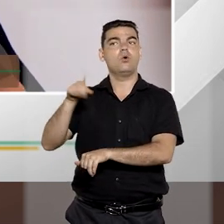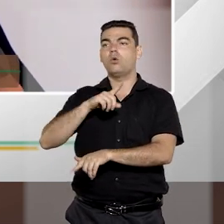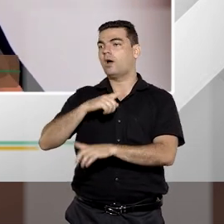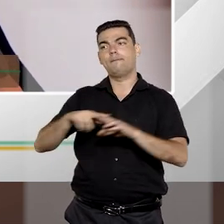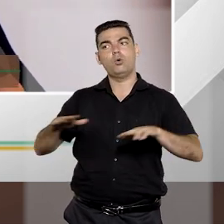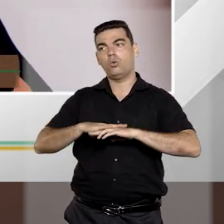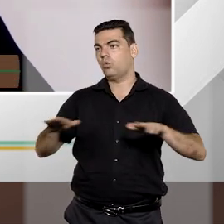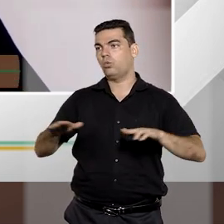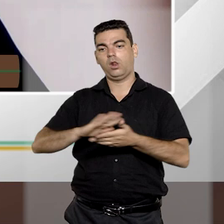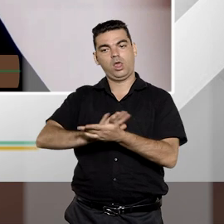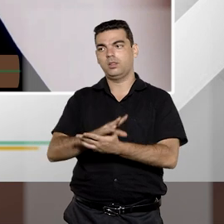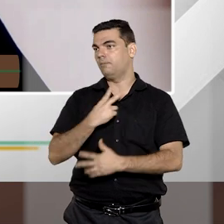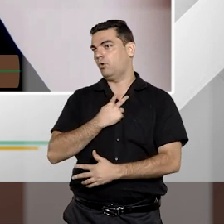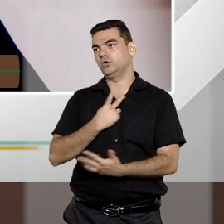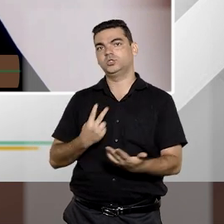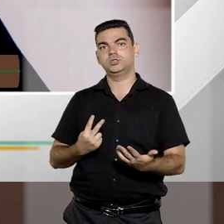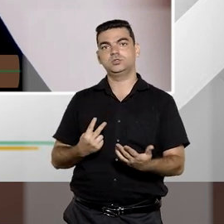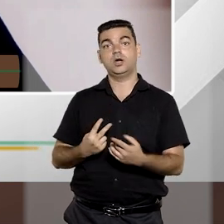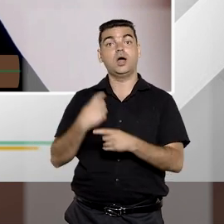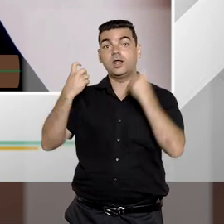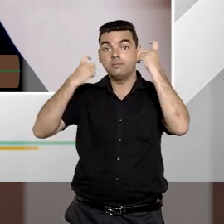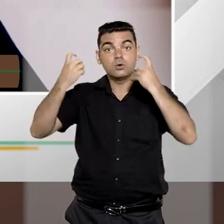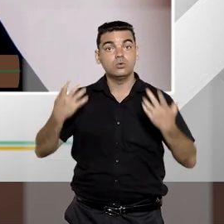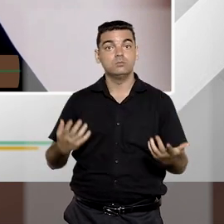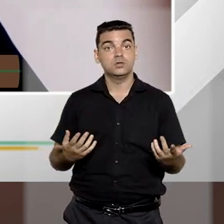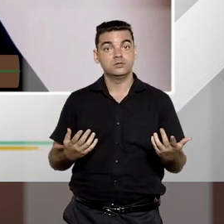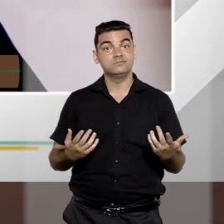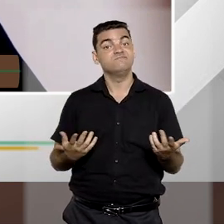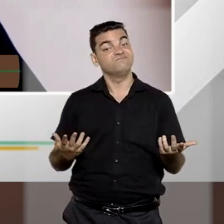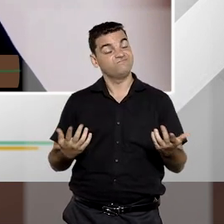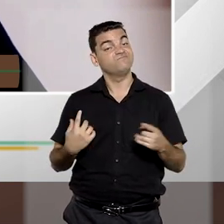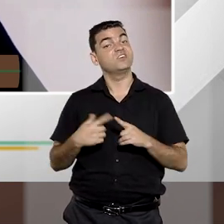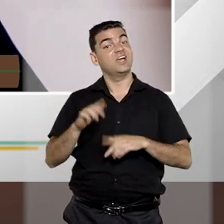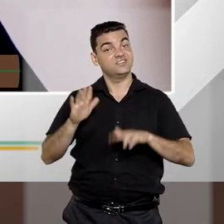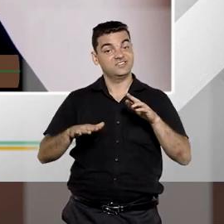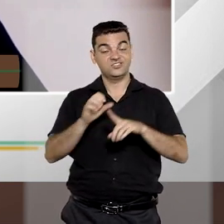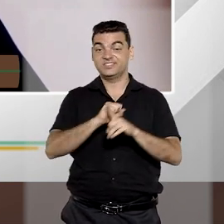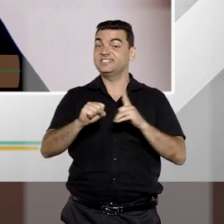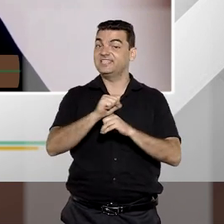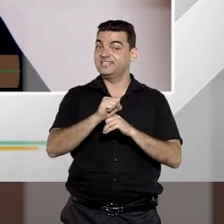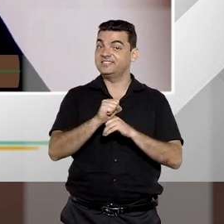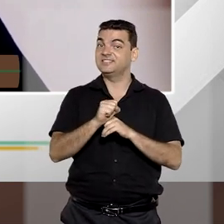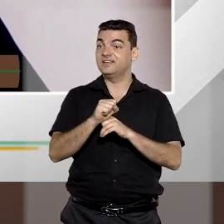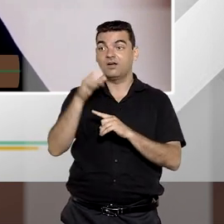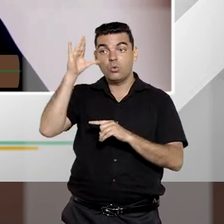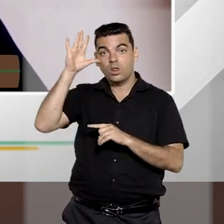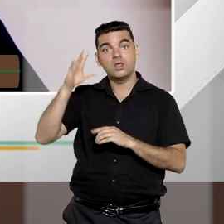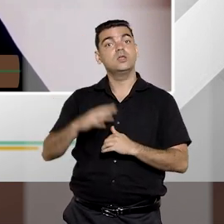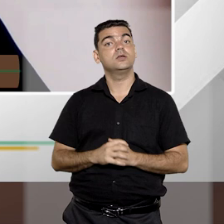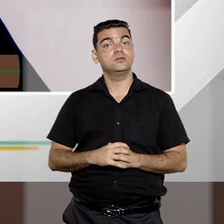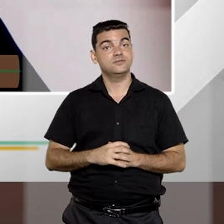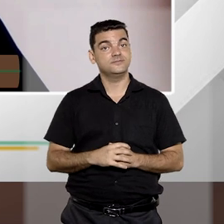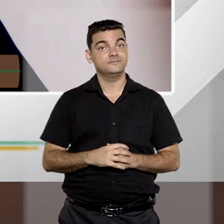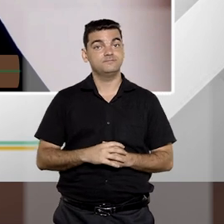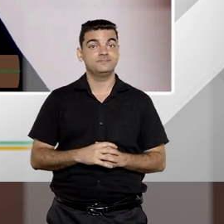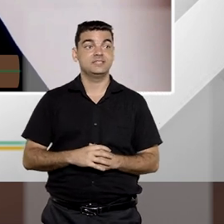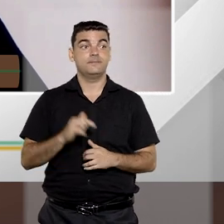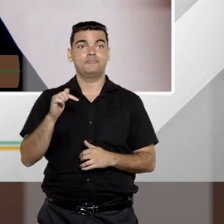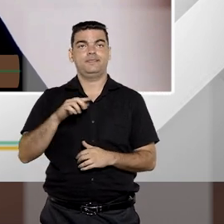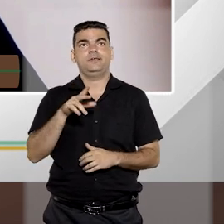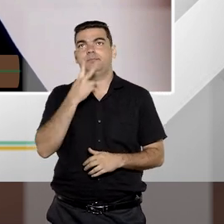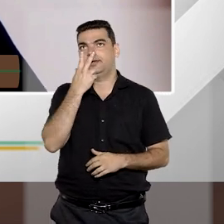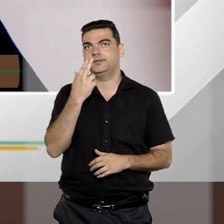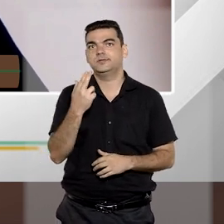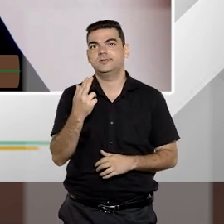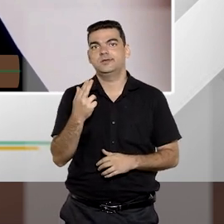a sociedade, ela acaba sendo deficiente no que tange ao respeito às diversidades. Então, já que a gente